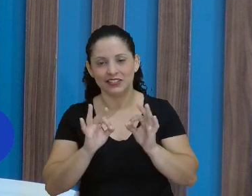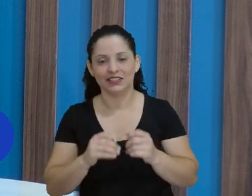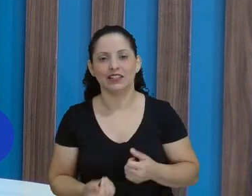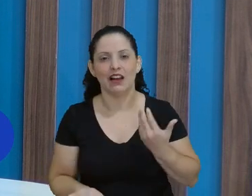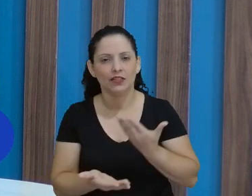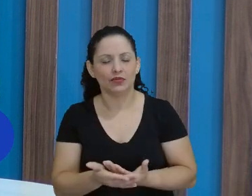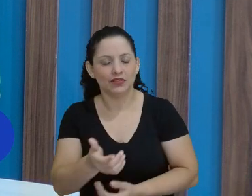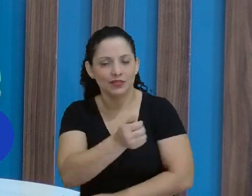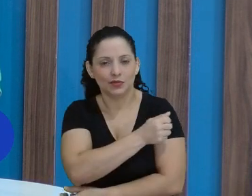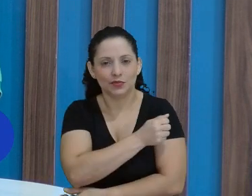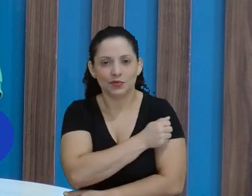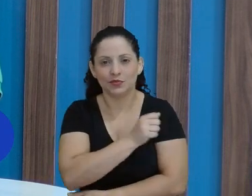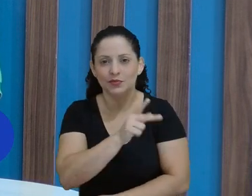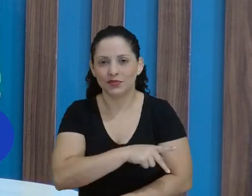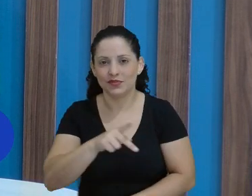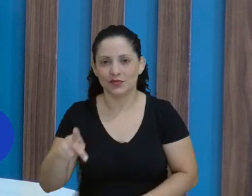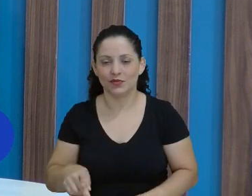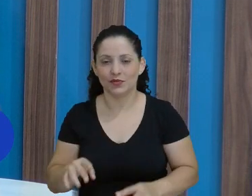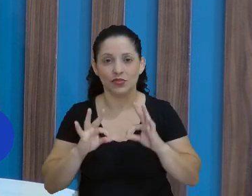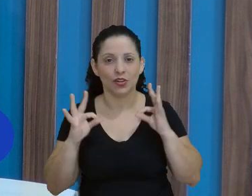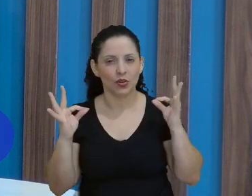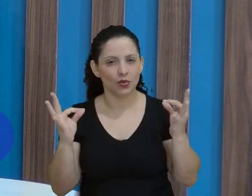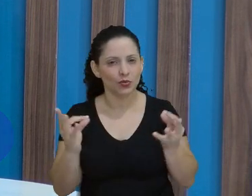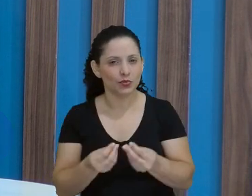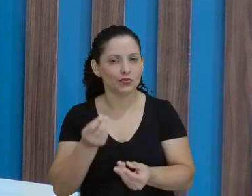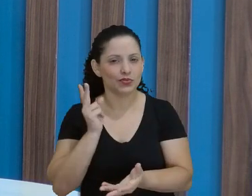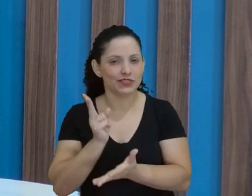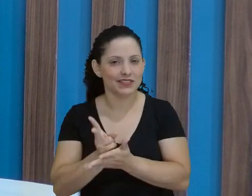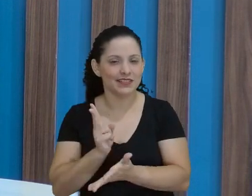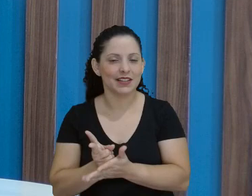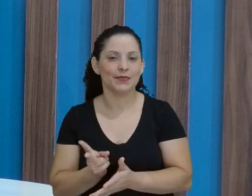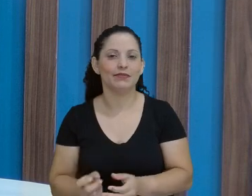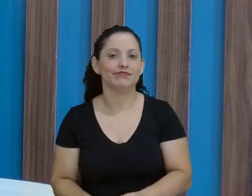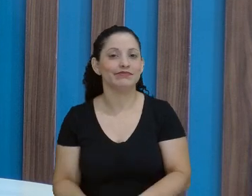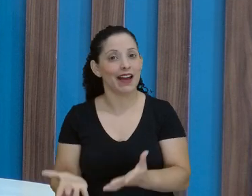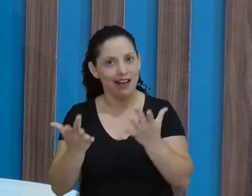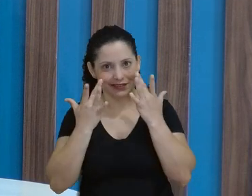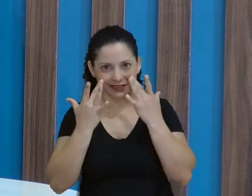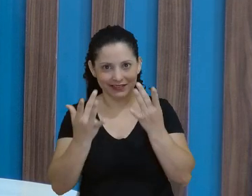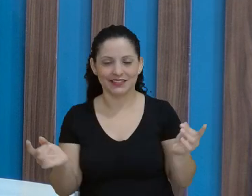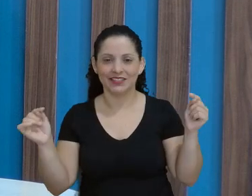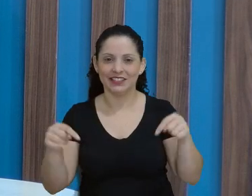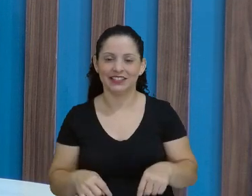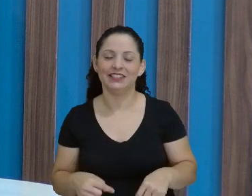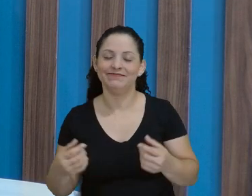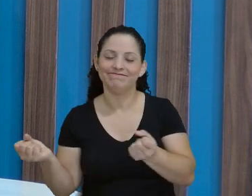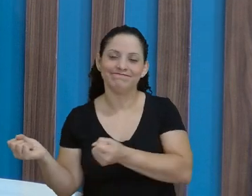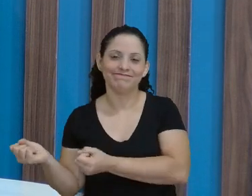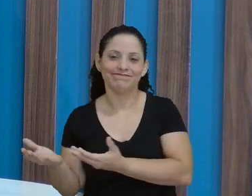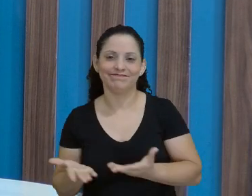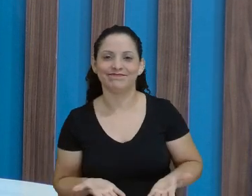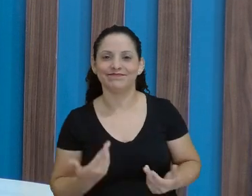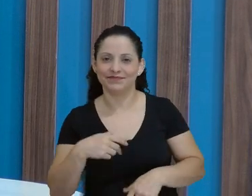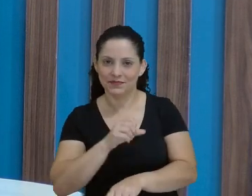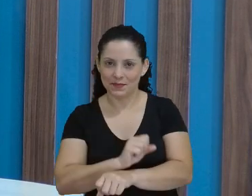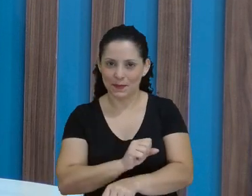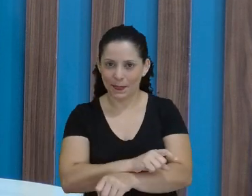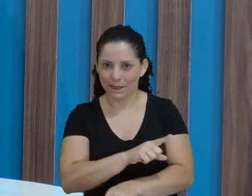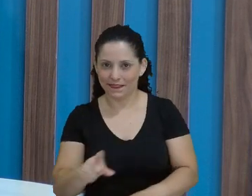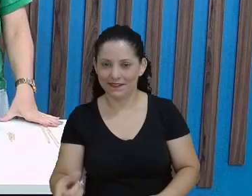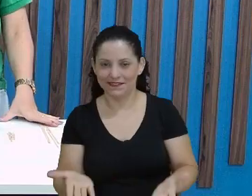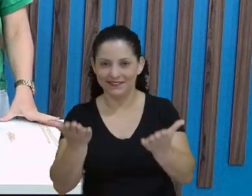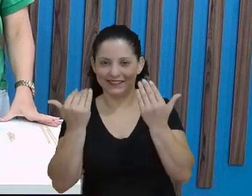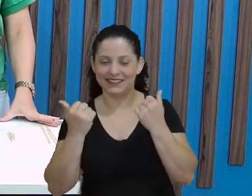colegas professoras, todo mundo que fica aqui sempre ligado igual a gente, sejam super bem-vindos. Estou preparado para receber vocês. Então vamos lá, vamos